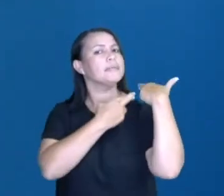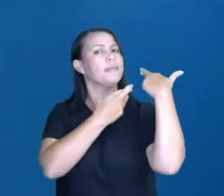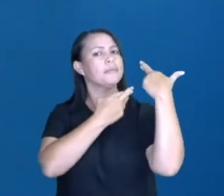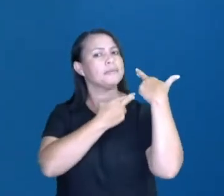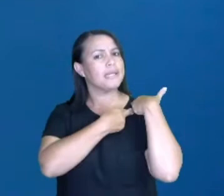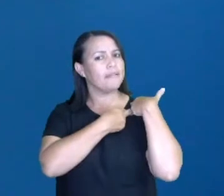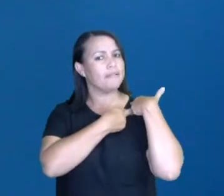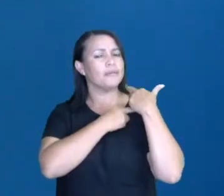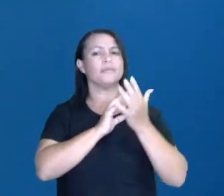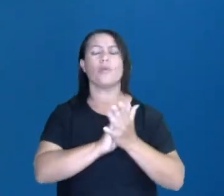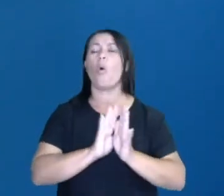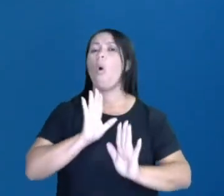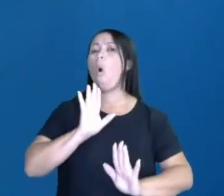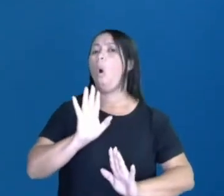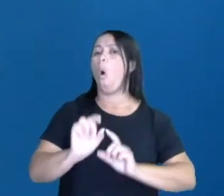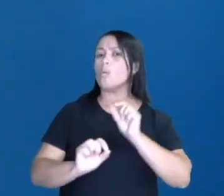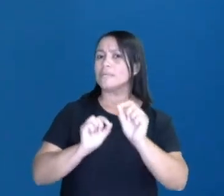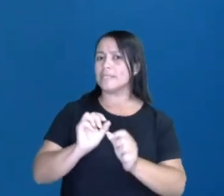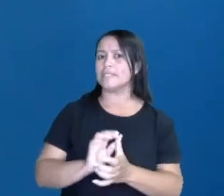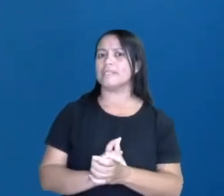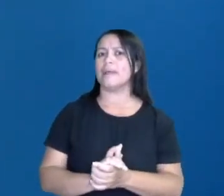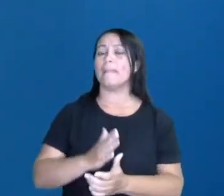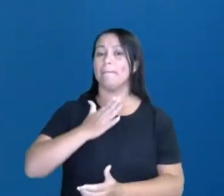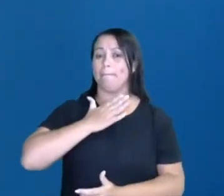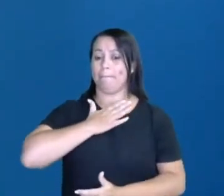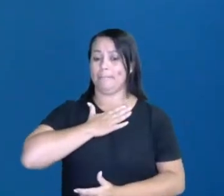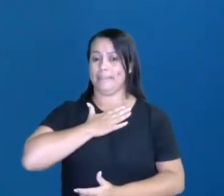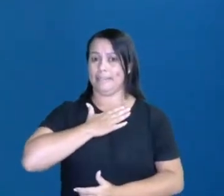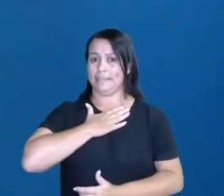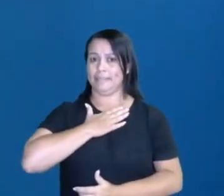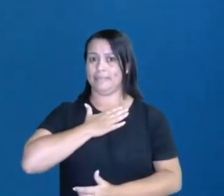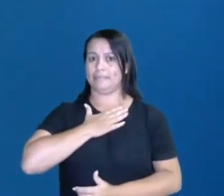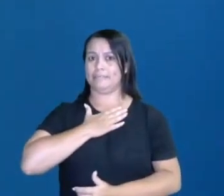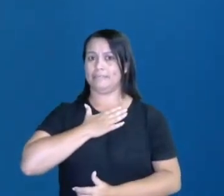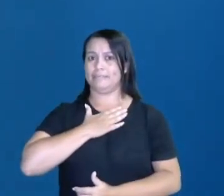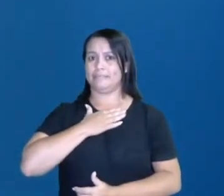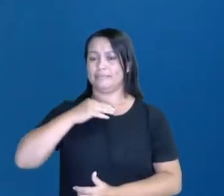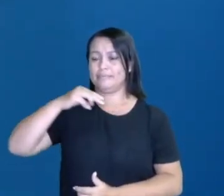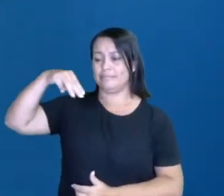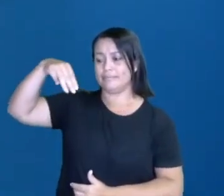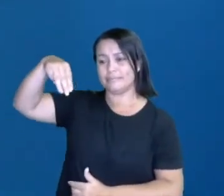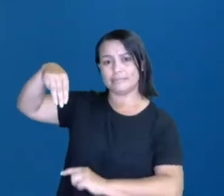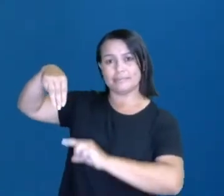responsável. Ou seja, minha,